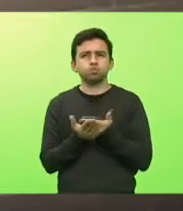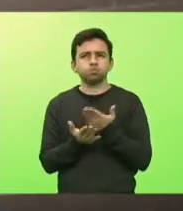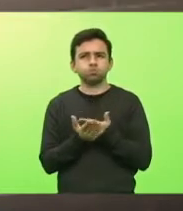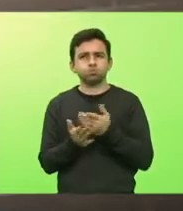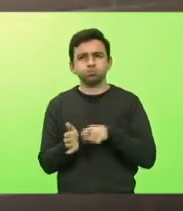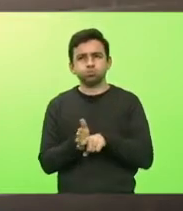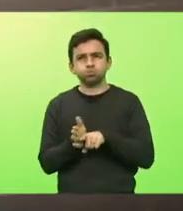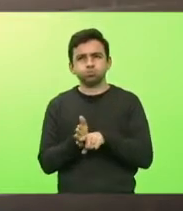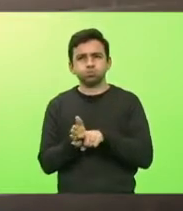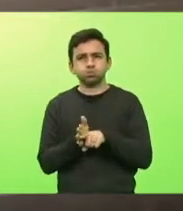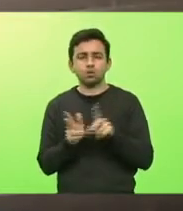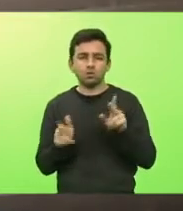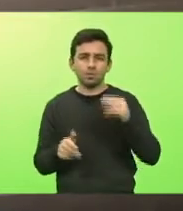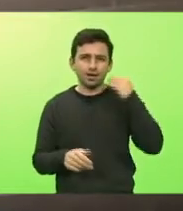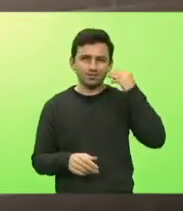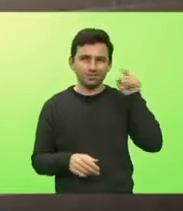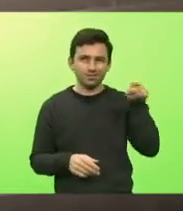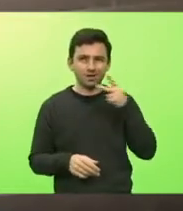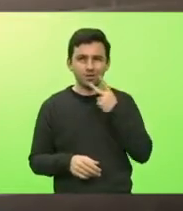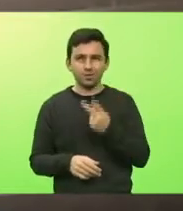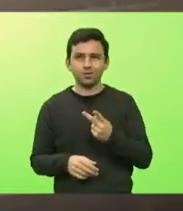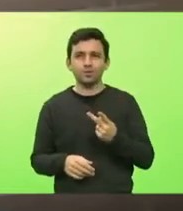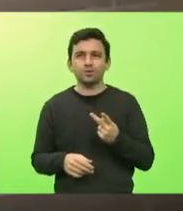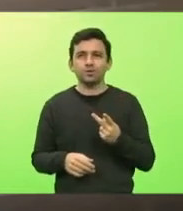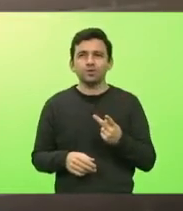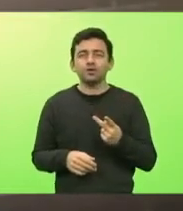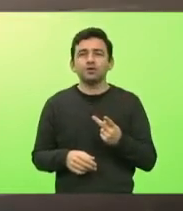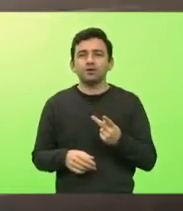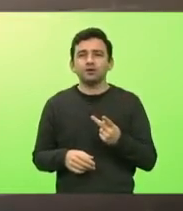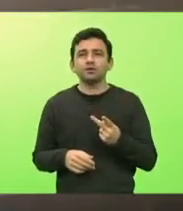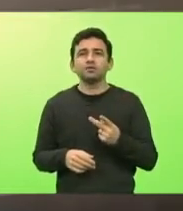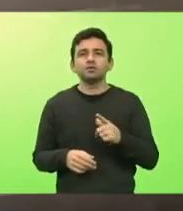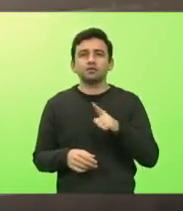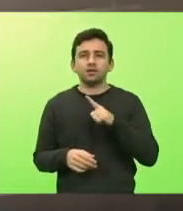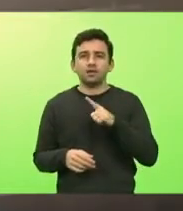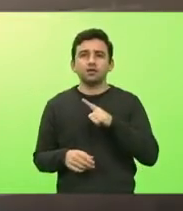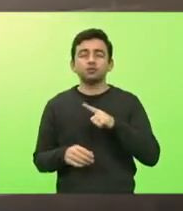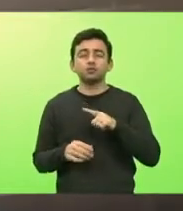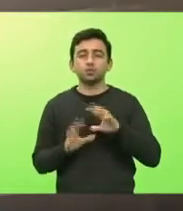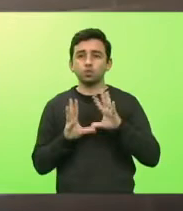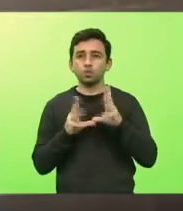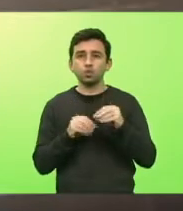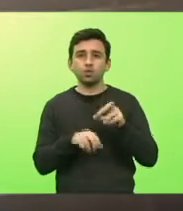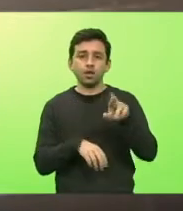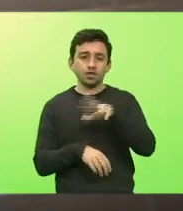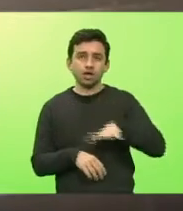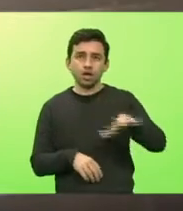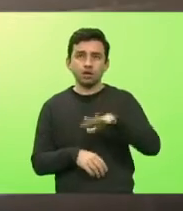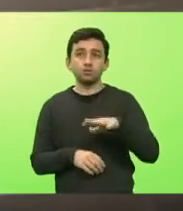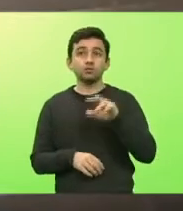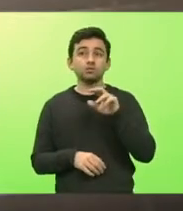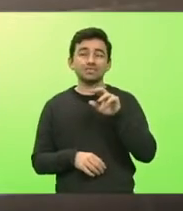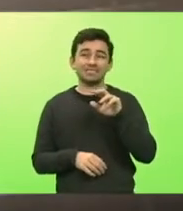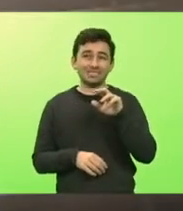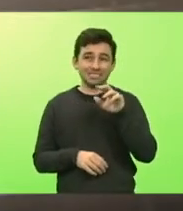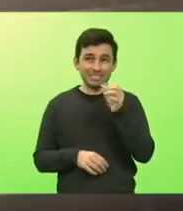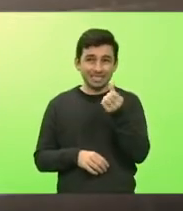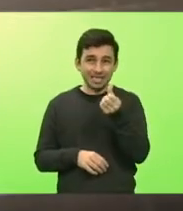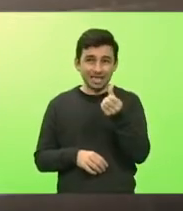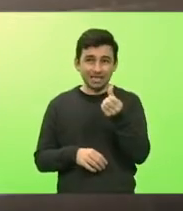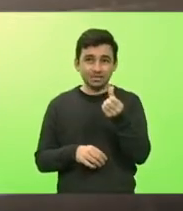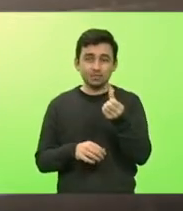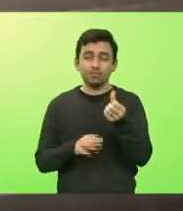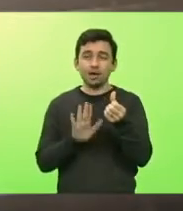o deputado Márcio, e apontam das 6 mesorregiões, 5 mesorregiões catarinenses